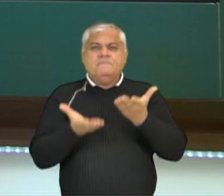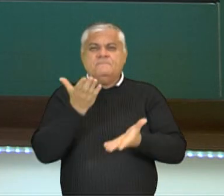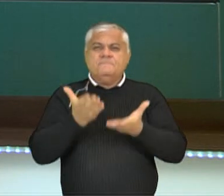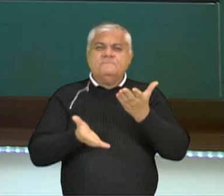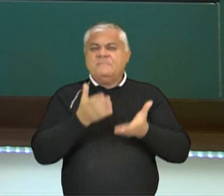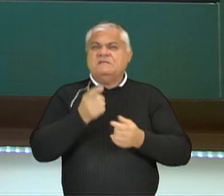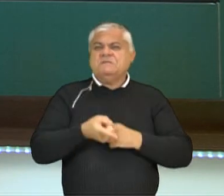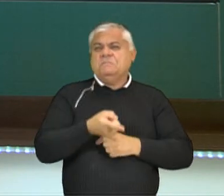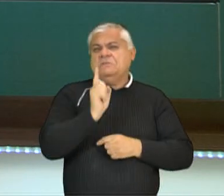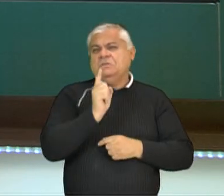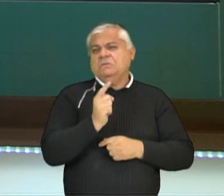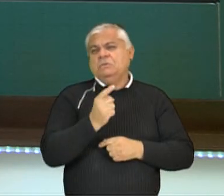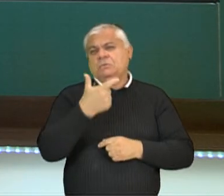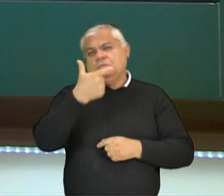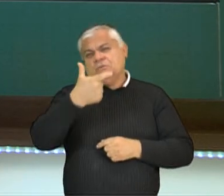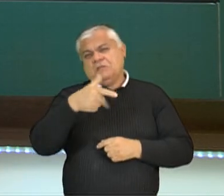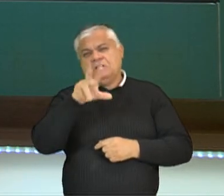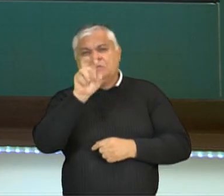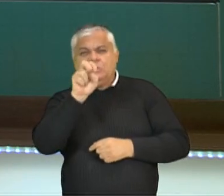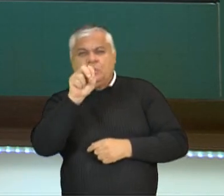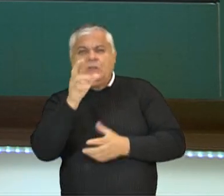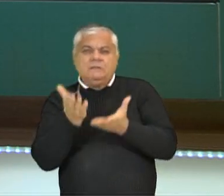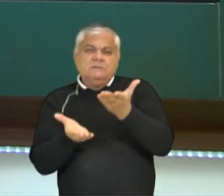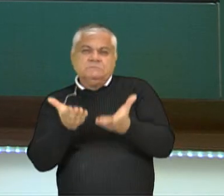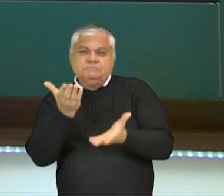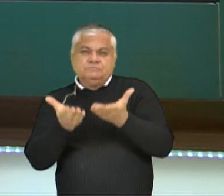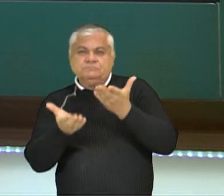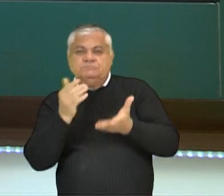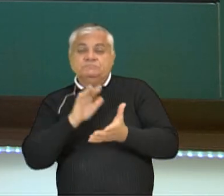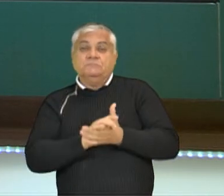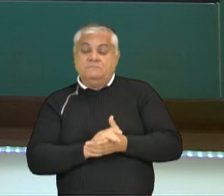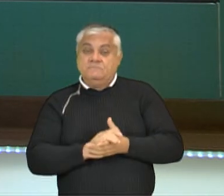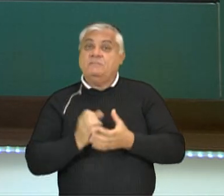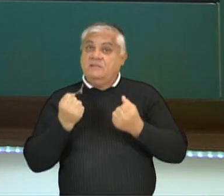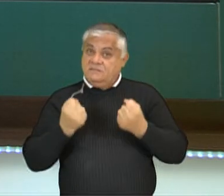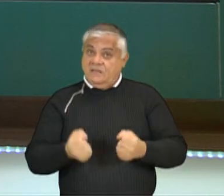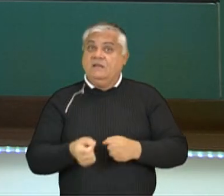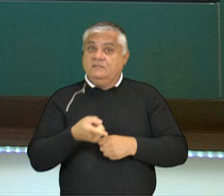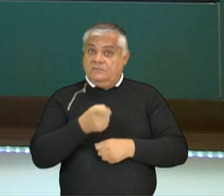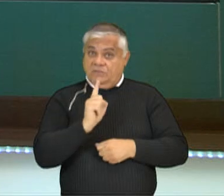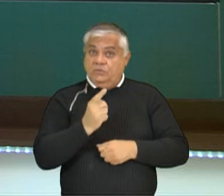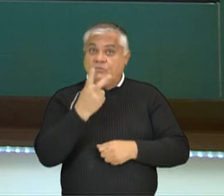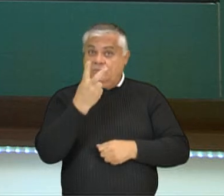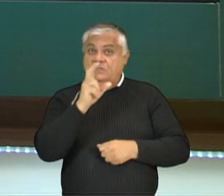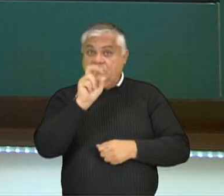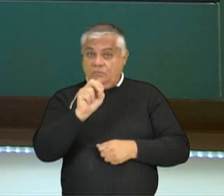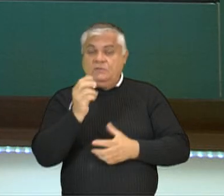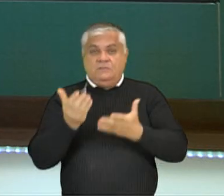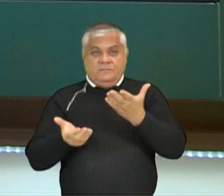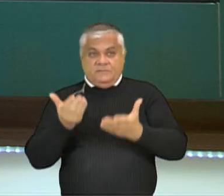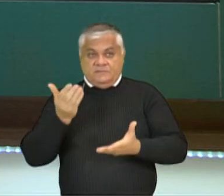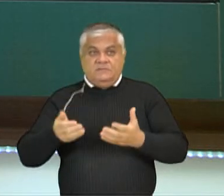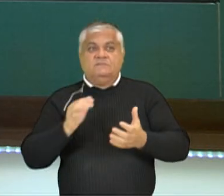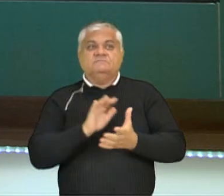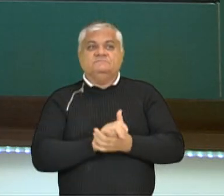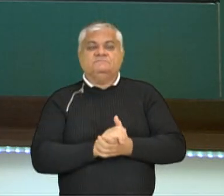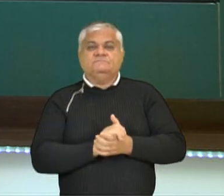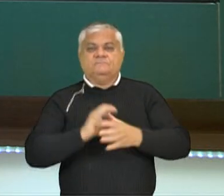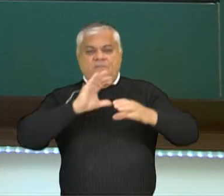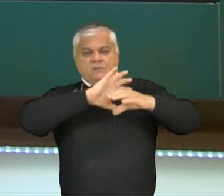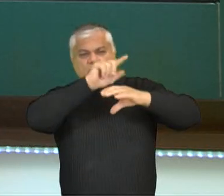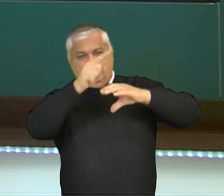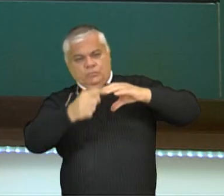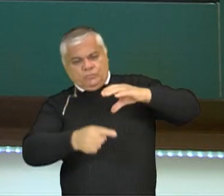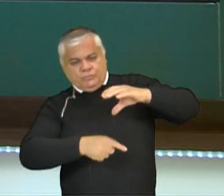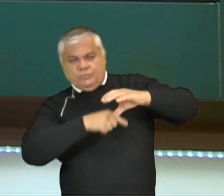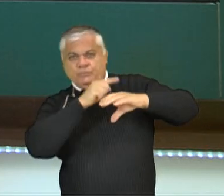1.250 gramas, né, 1,250 kg, pesada se a gente for pensar, né, nesse peso total. O diâmetro